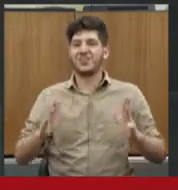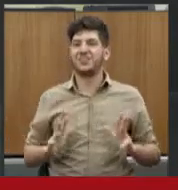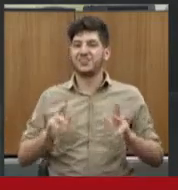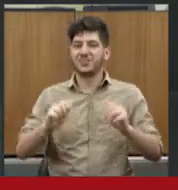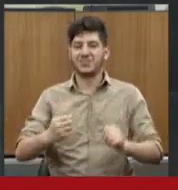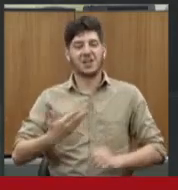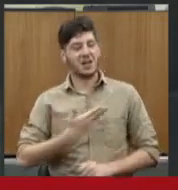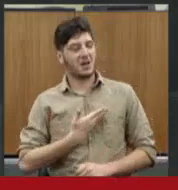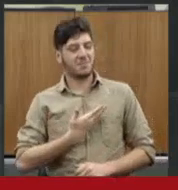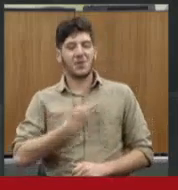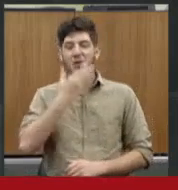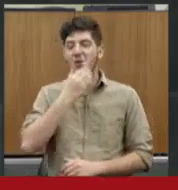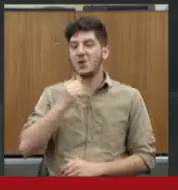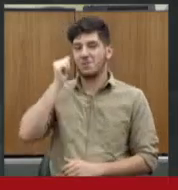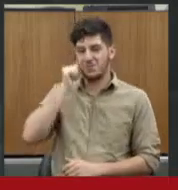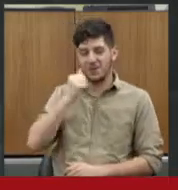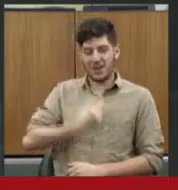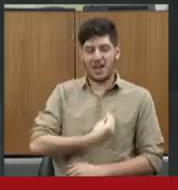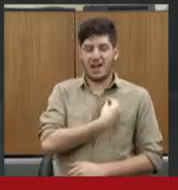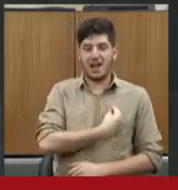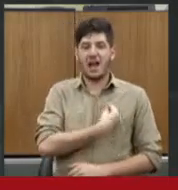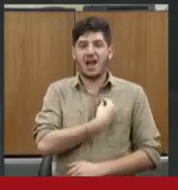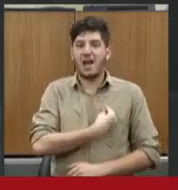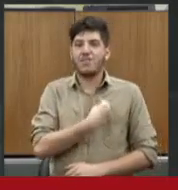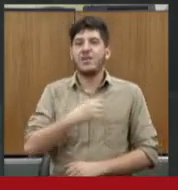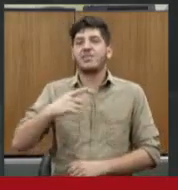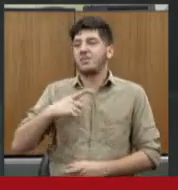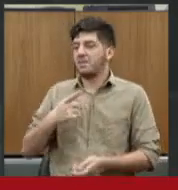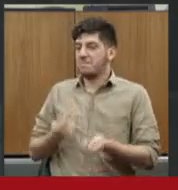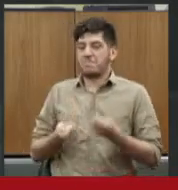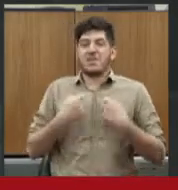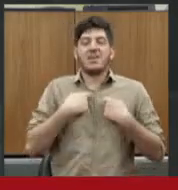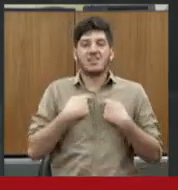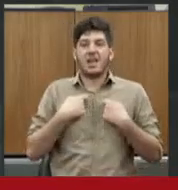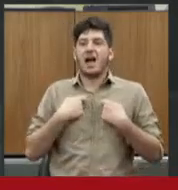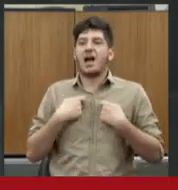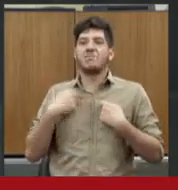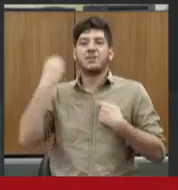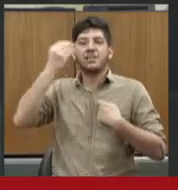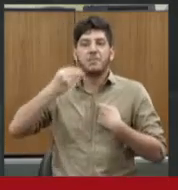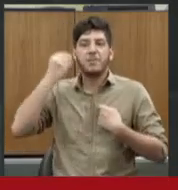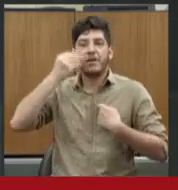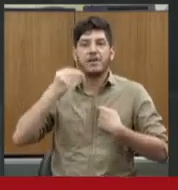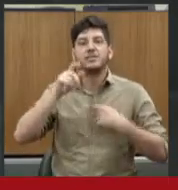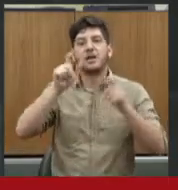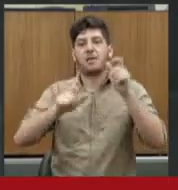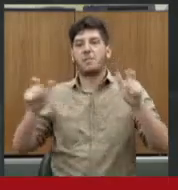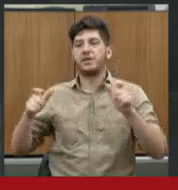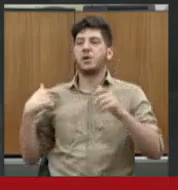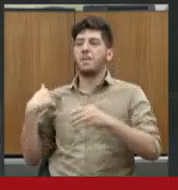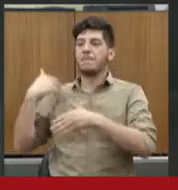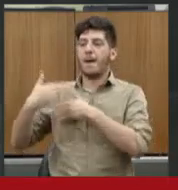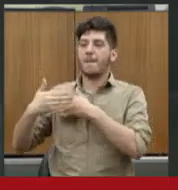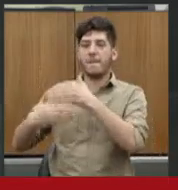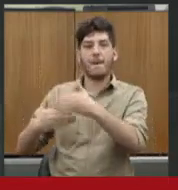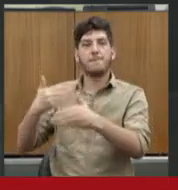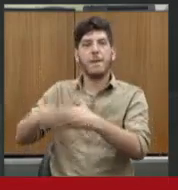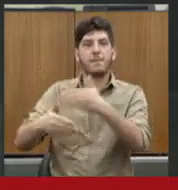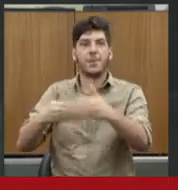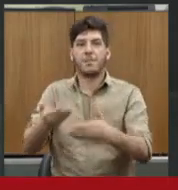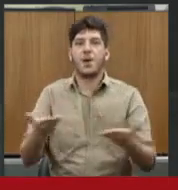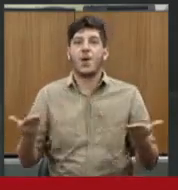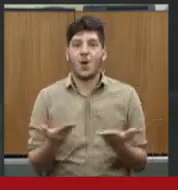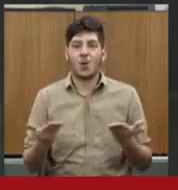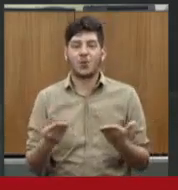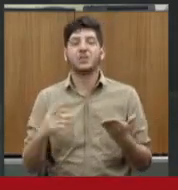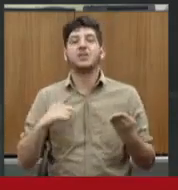amigas, a vida é uma coleção de momentos e de pessoas que vão construindo a história. Para essa solenidade se reúnem, em